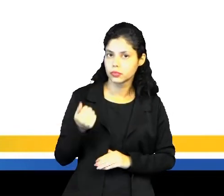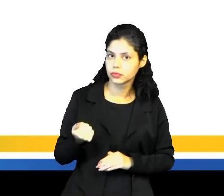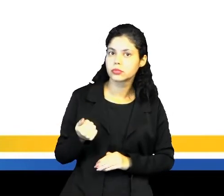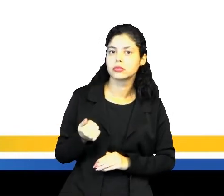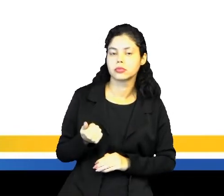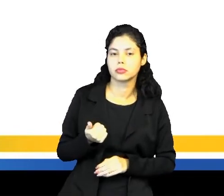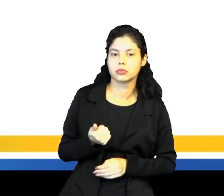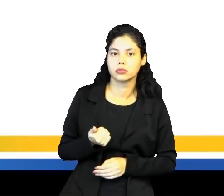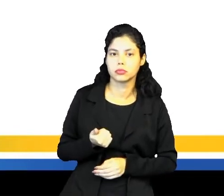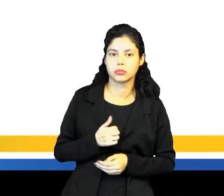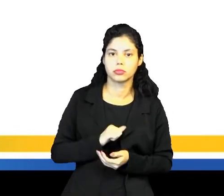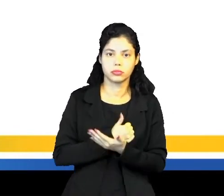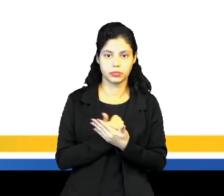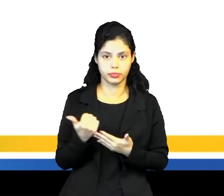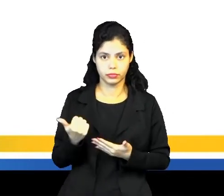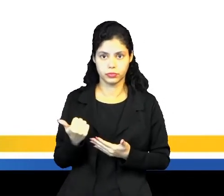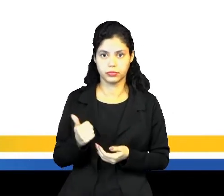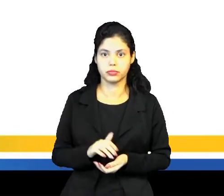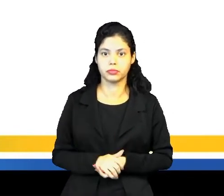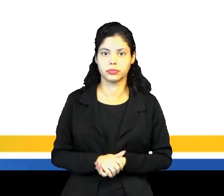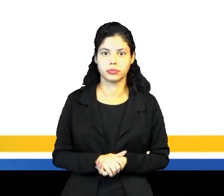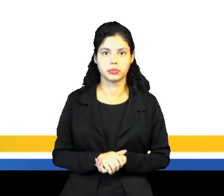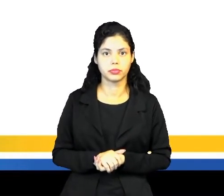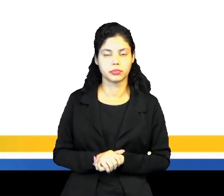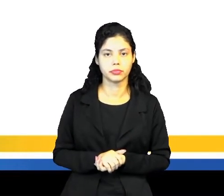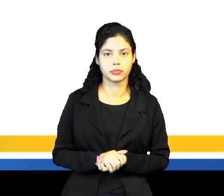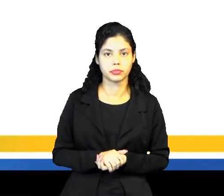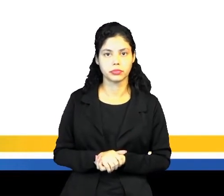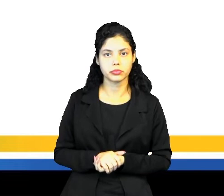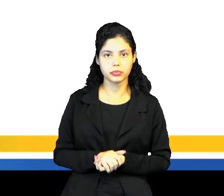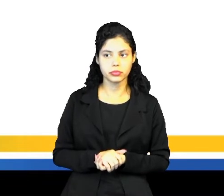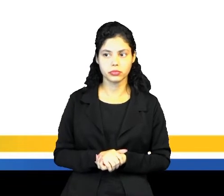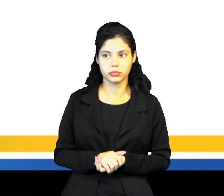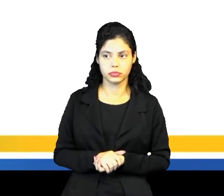age, né? Nessa questão aí.